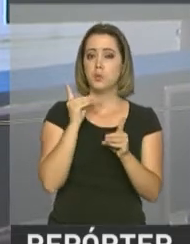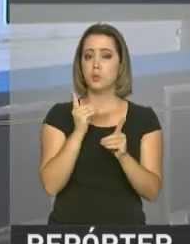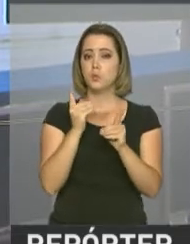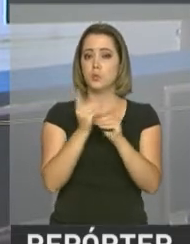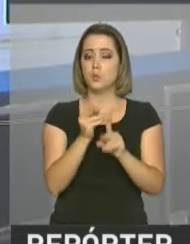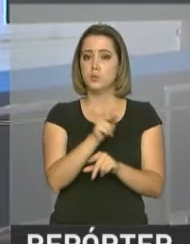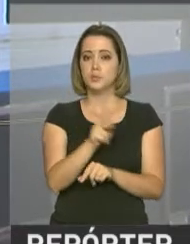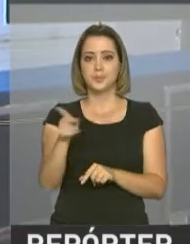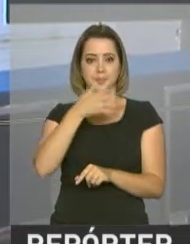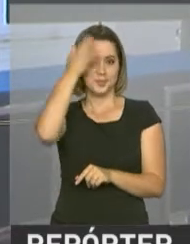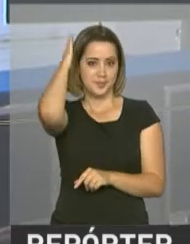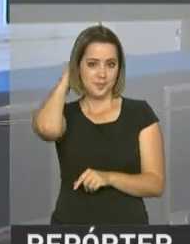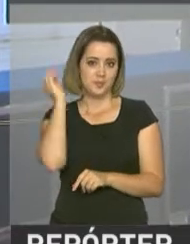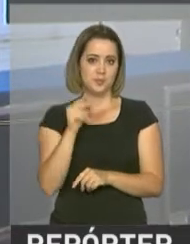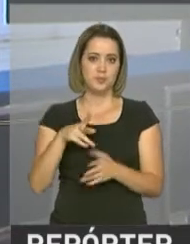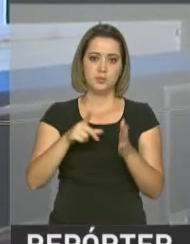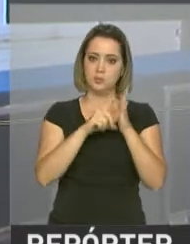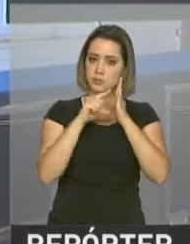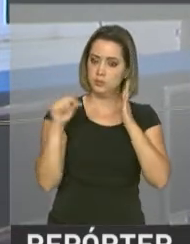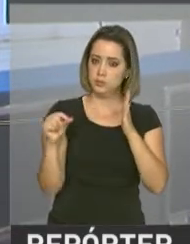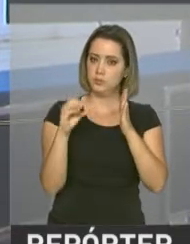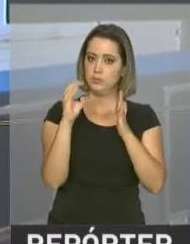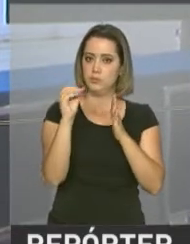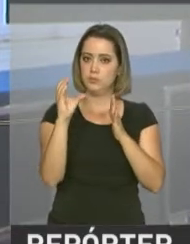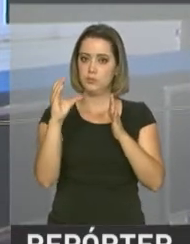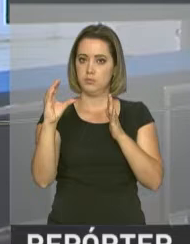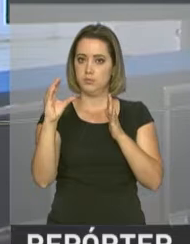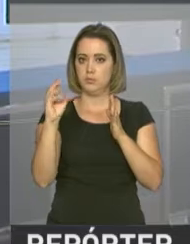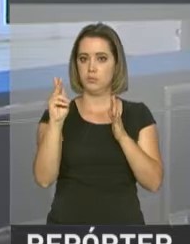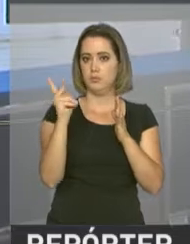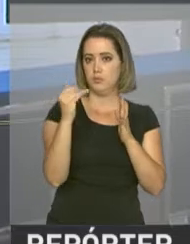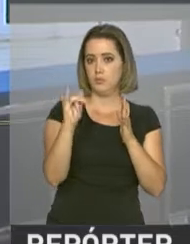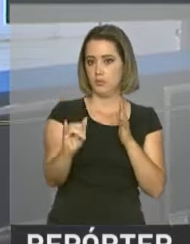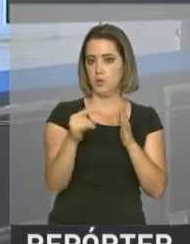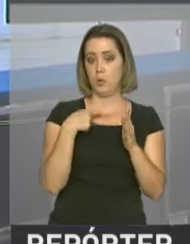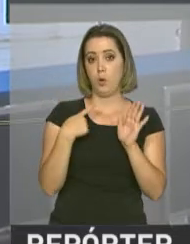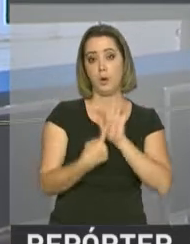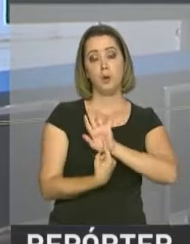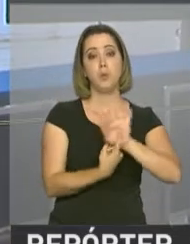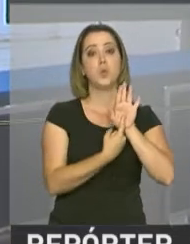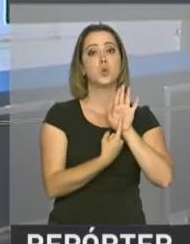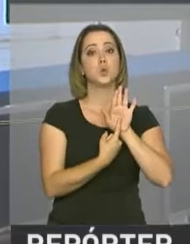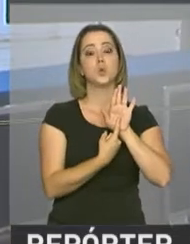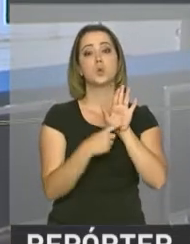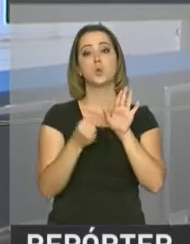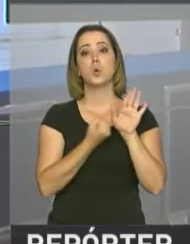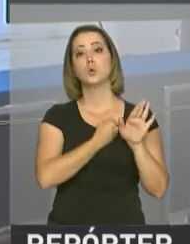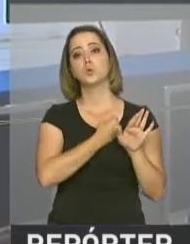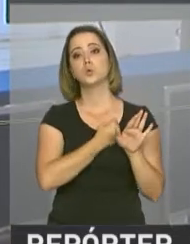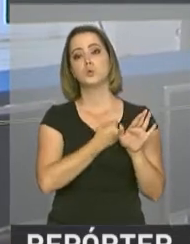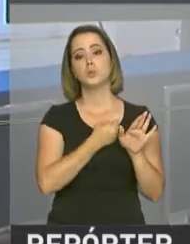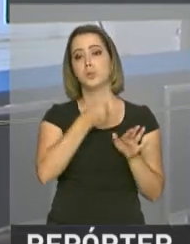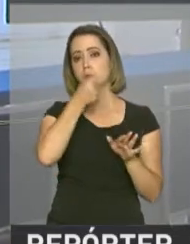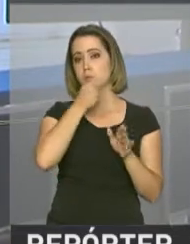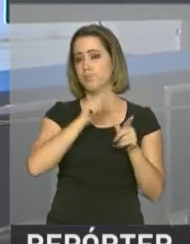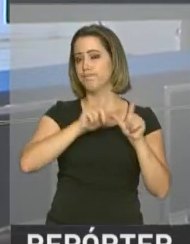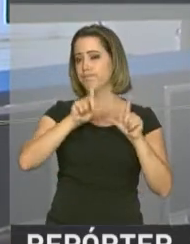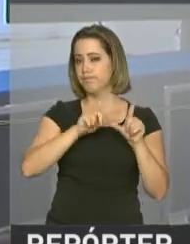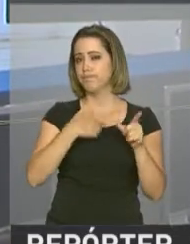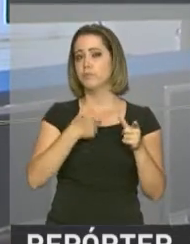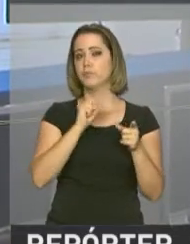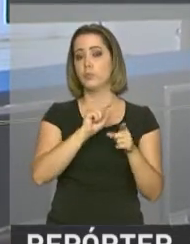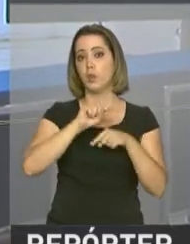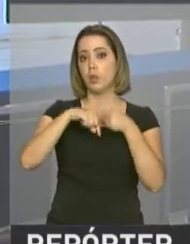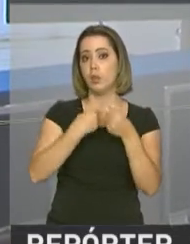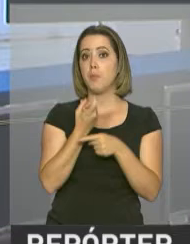com o presidente Michel Temer, no Palácio do Planalto, Ock revelou os números à imprensa. Só na sexta-feira, início do